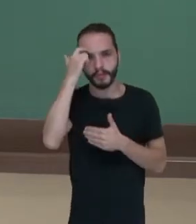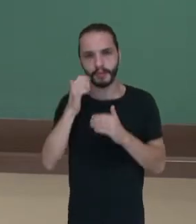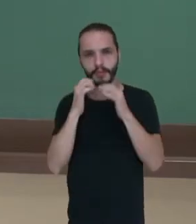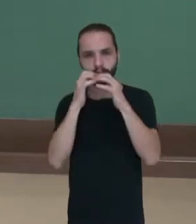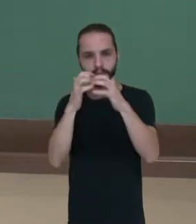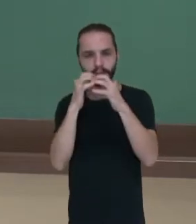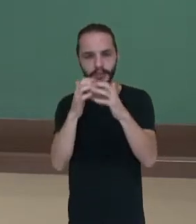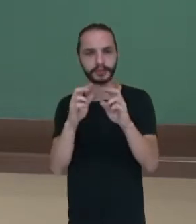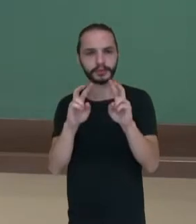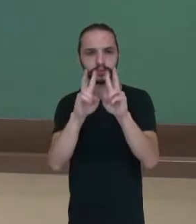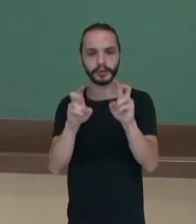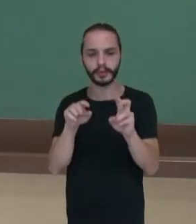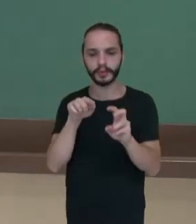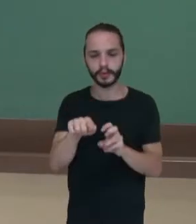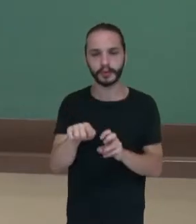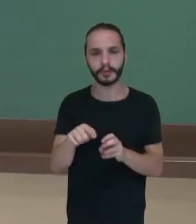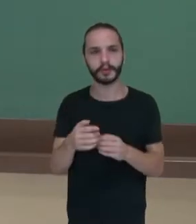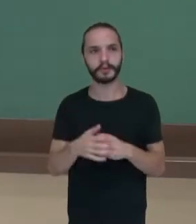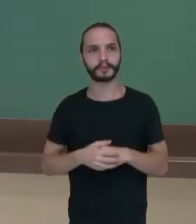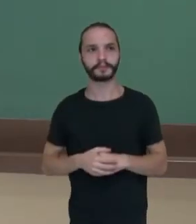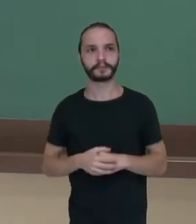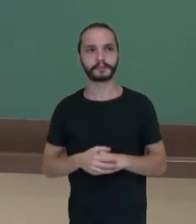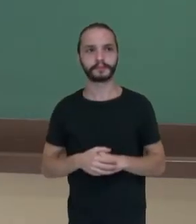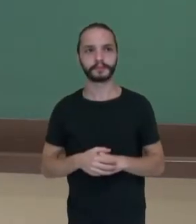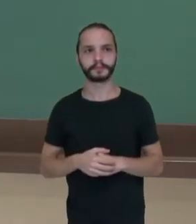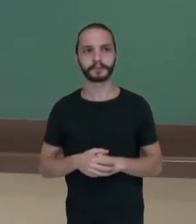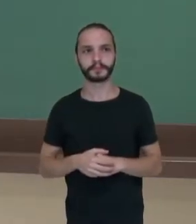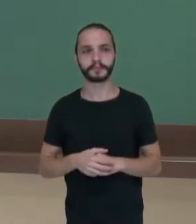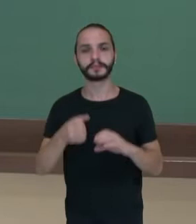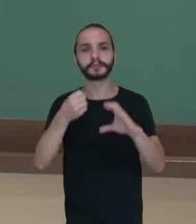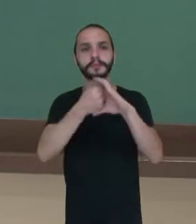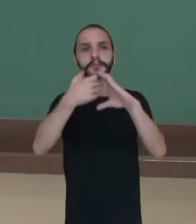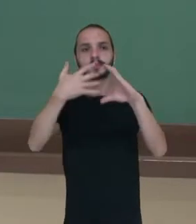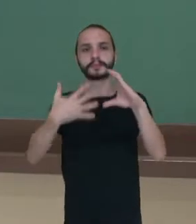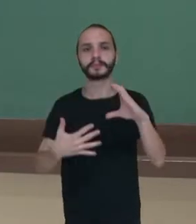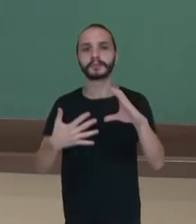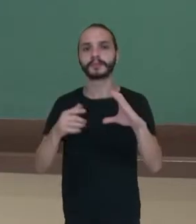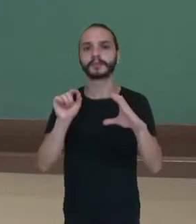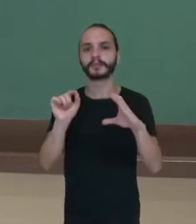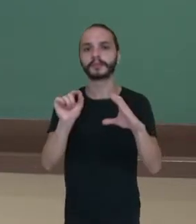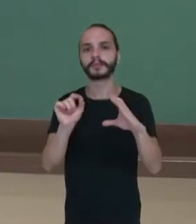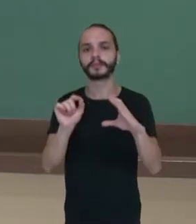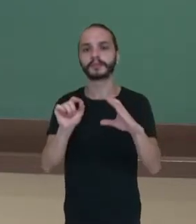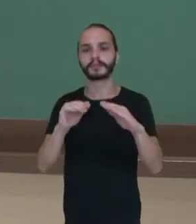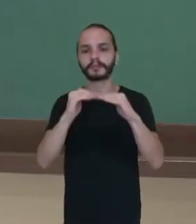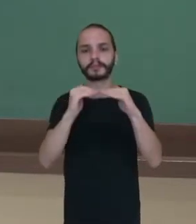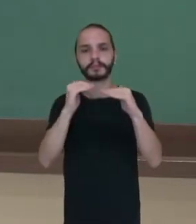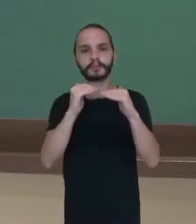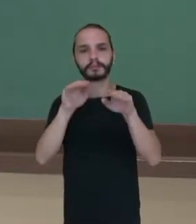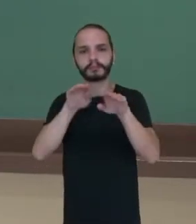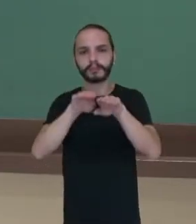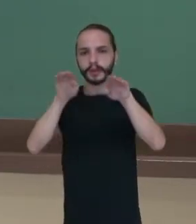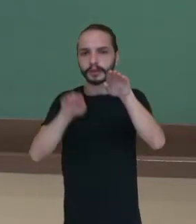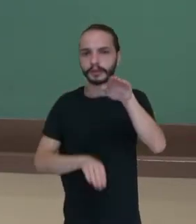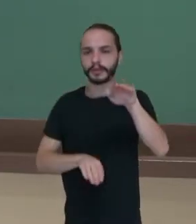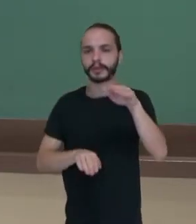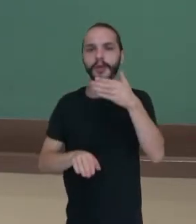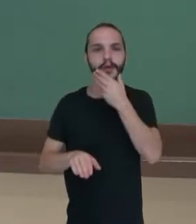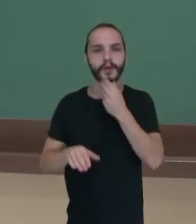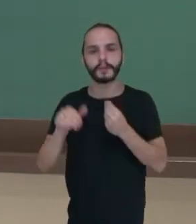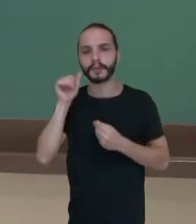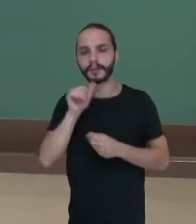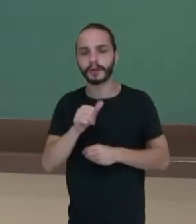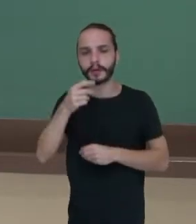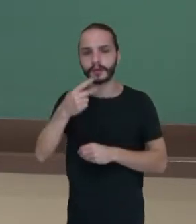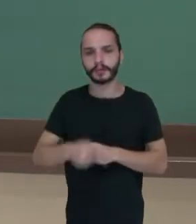pensando juntos ali, inicialmente, características ali da desigualdade, entre homens e mulheres